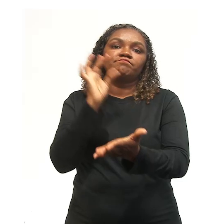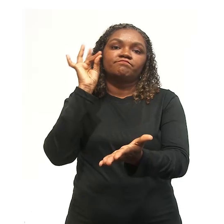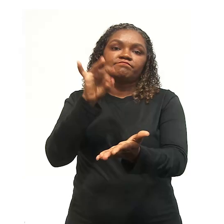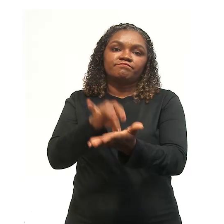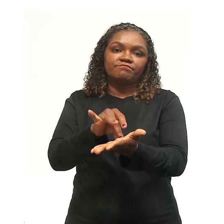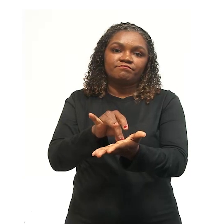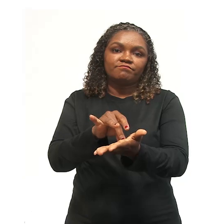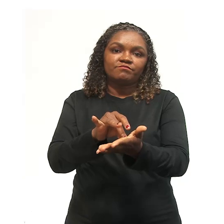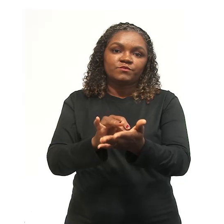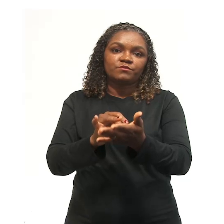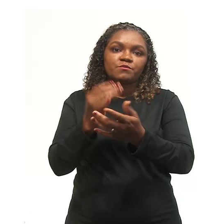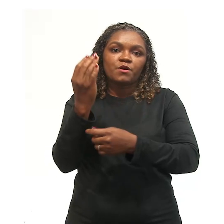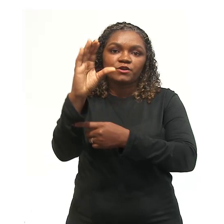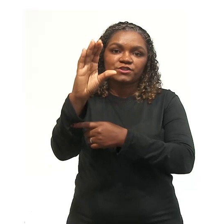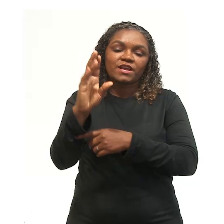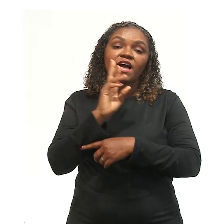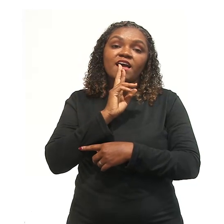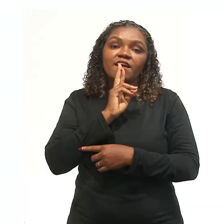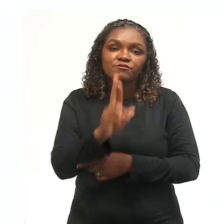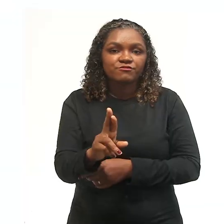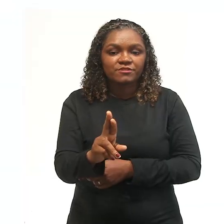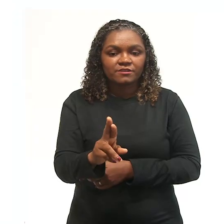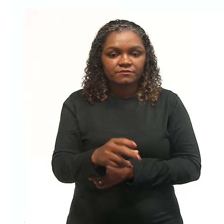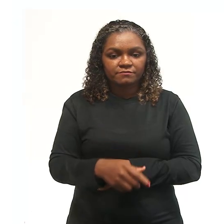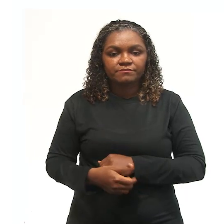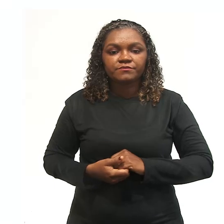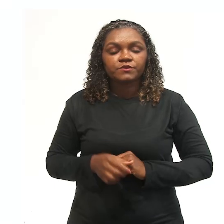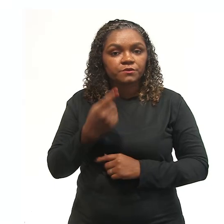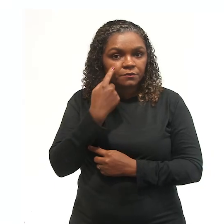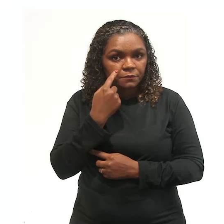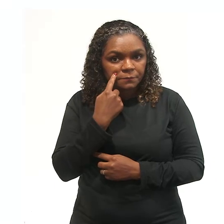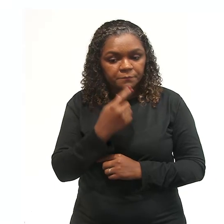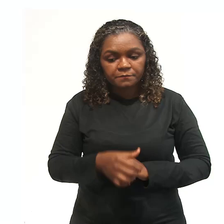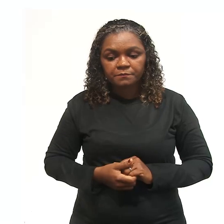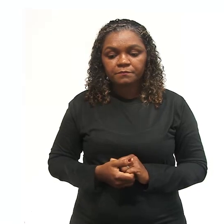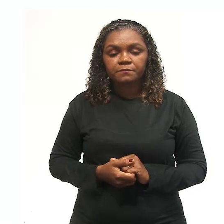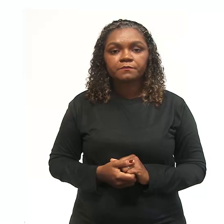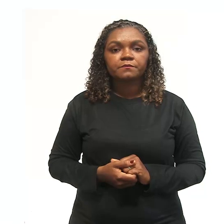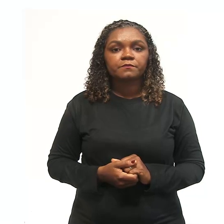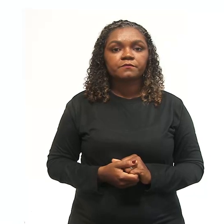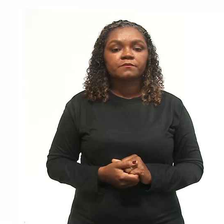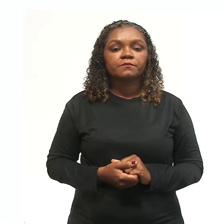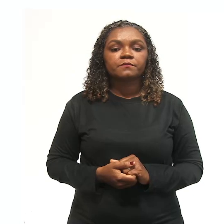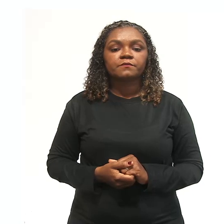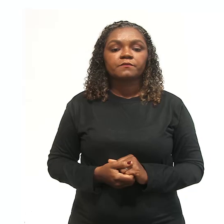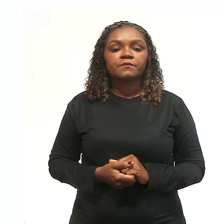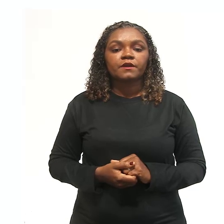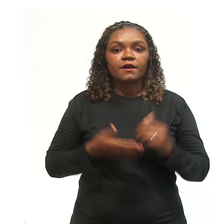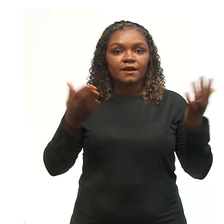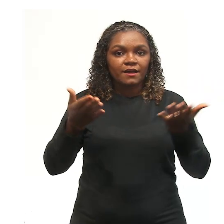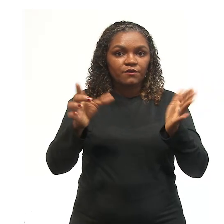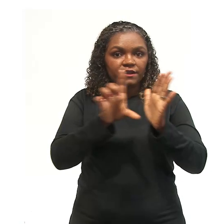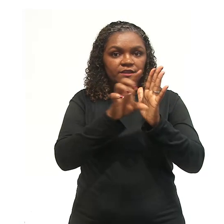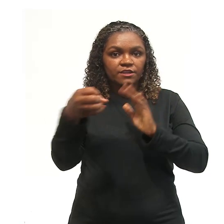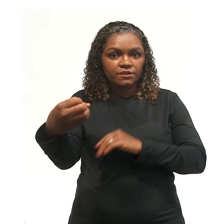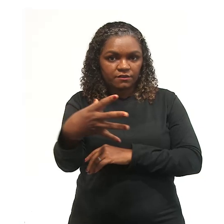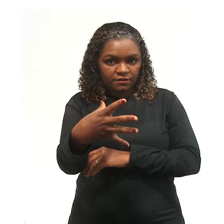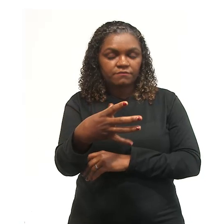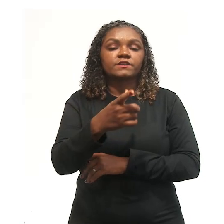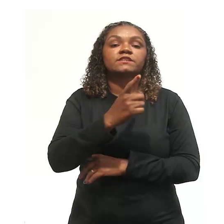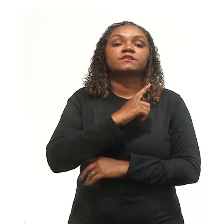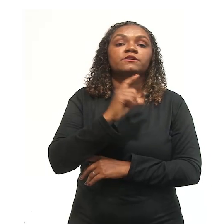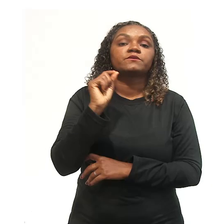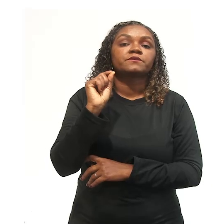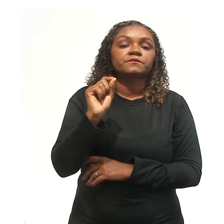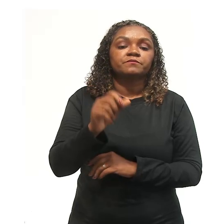gente pontuar aqui uma diferença que a própria Lei de Licitações nova agora nos trouxe.